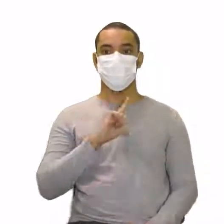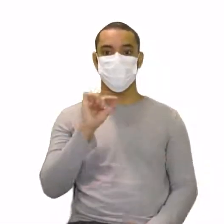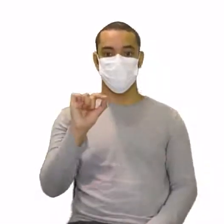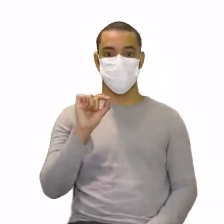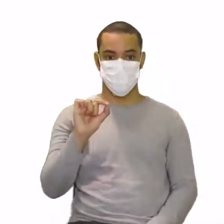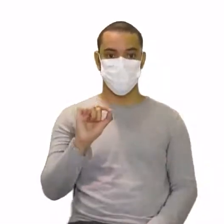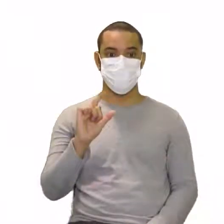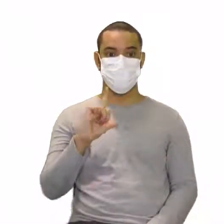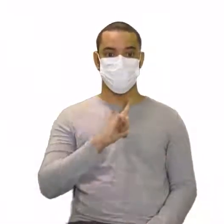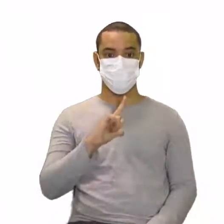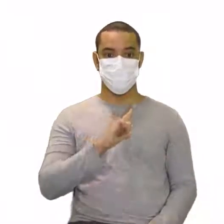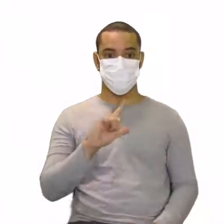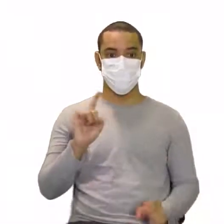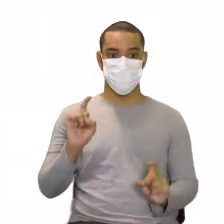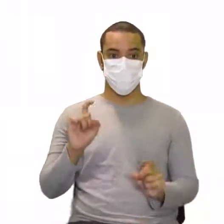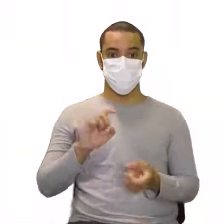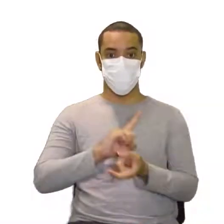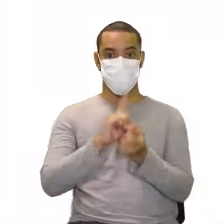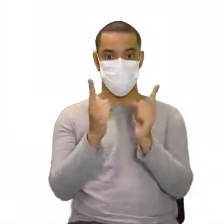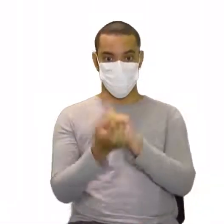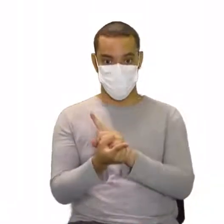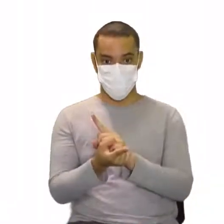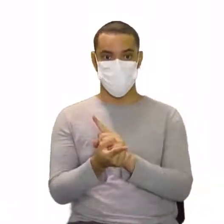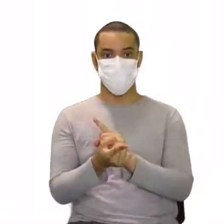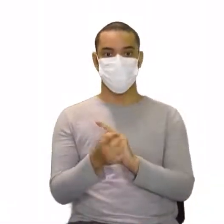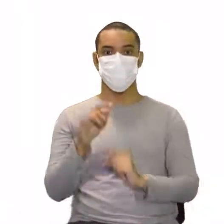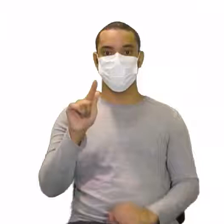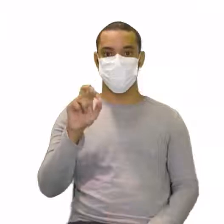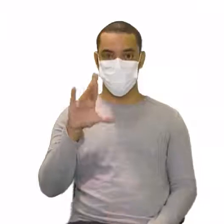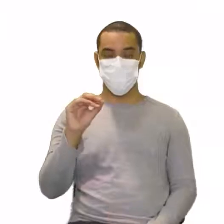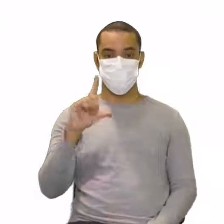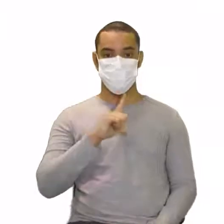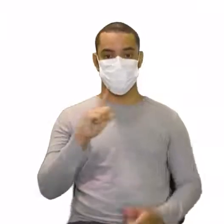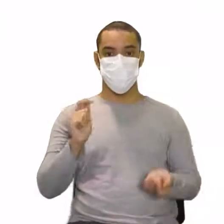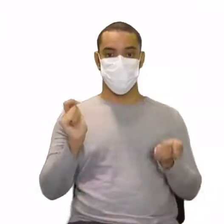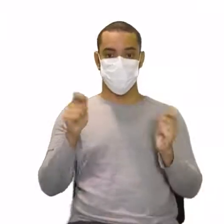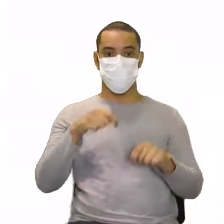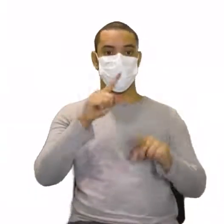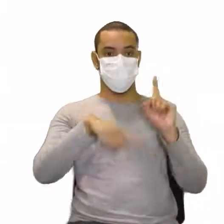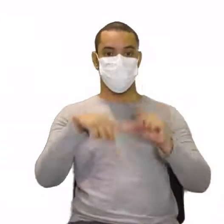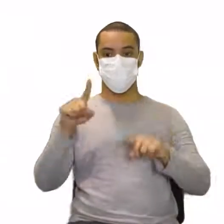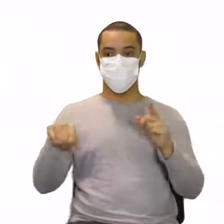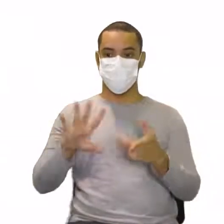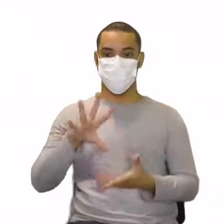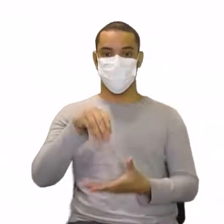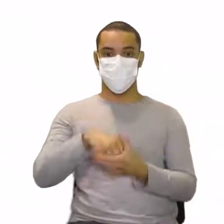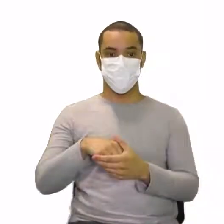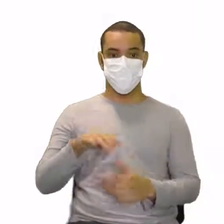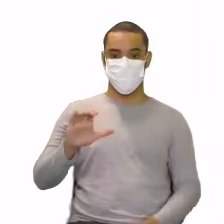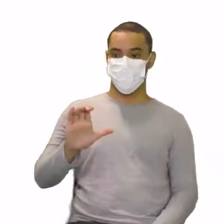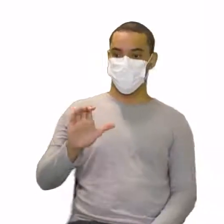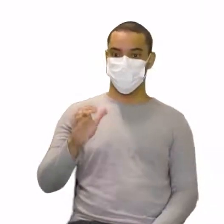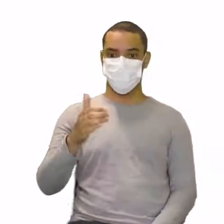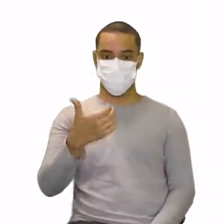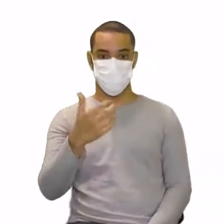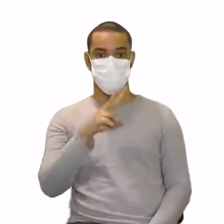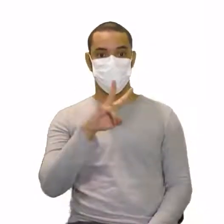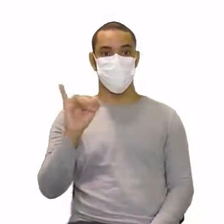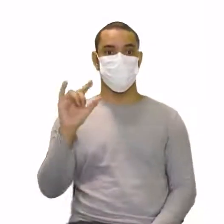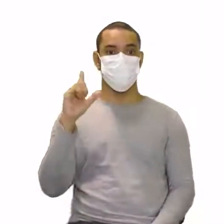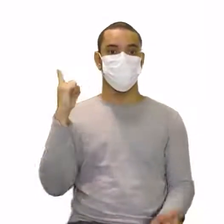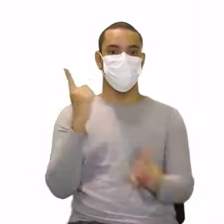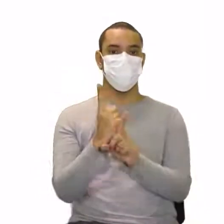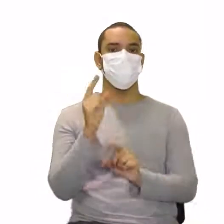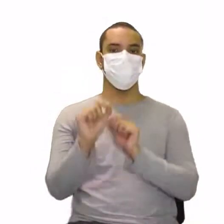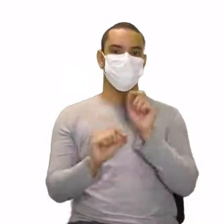giro. Se houver um giro aí, a variação do fluxo causado pela variação do ângulo. Você girar essa espira, você vai ter